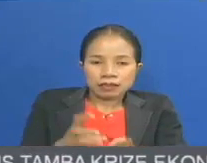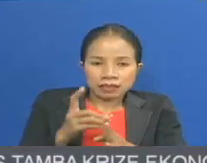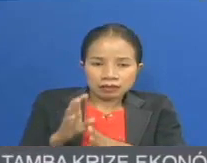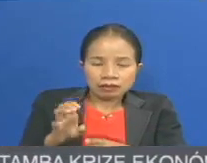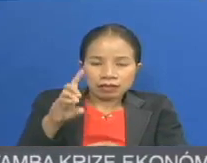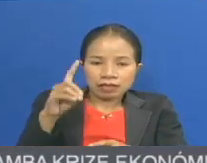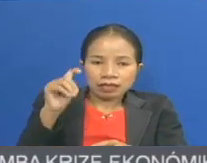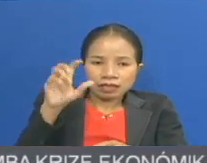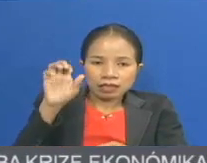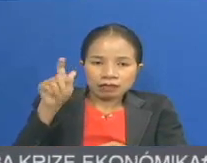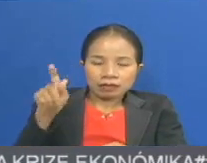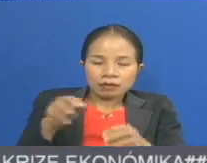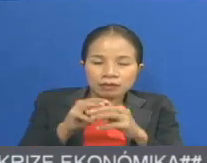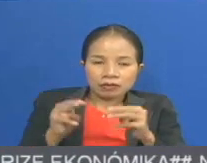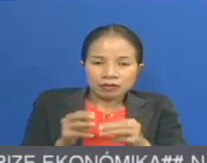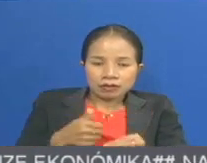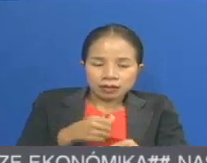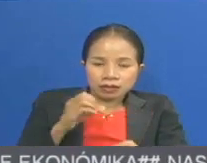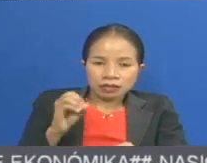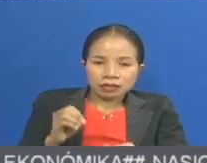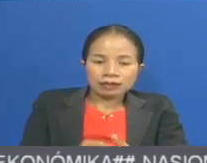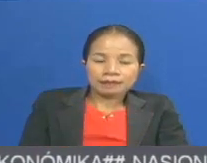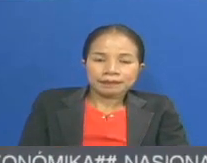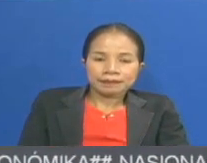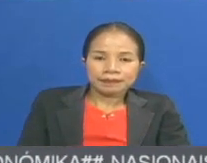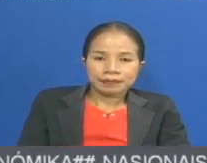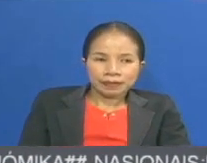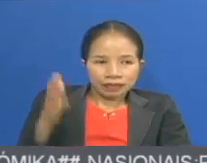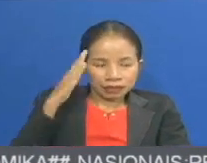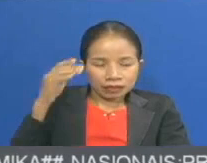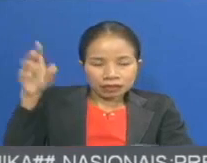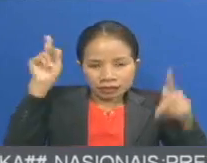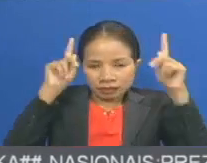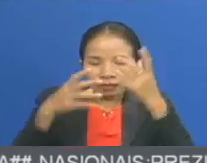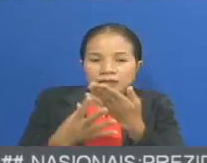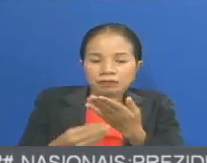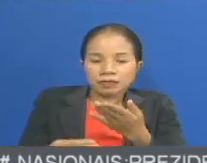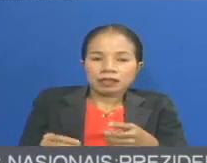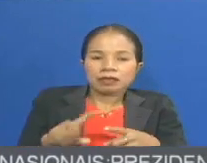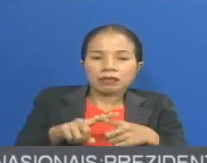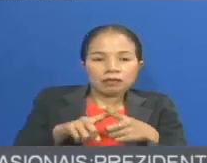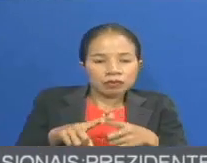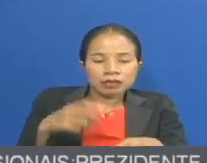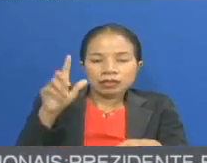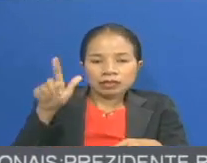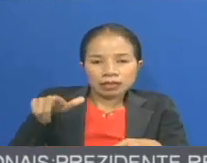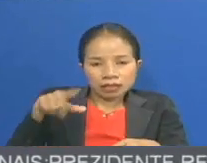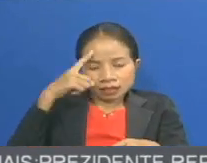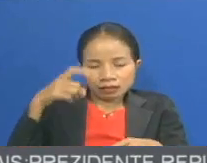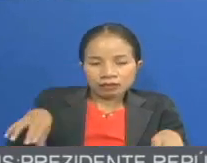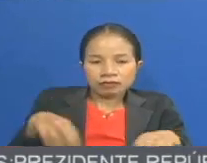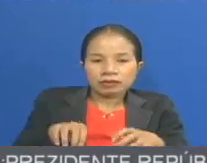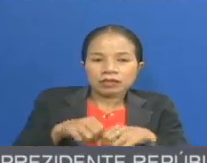de teleempresa pública municipio Ainaro Octavio Mendonça reconhece sistema imprime prepago la lento tamba sistema avaria e